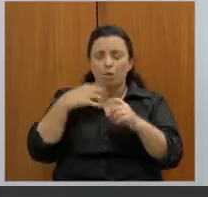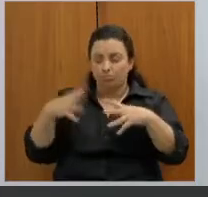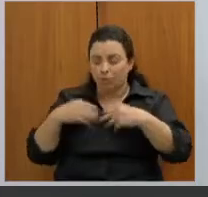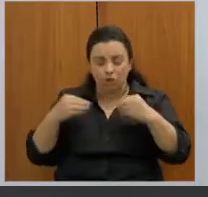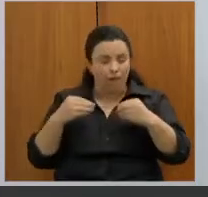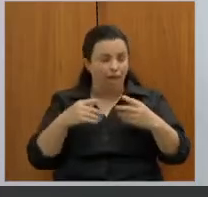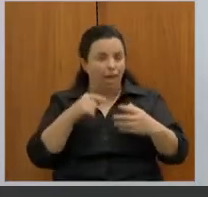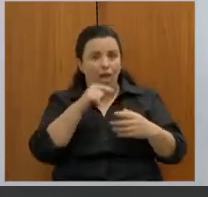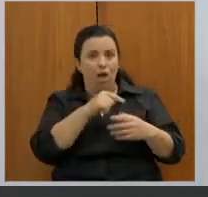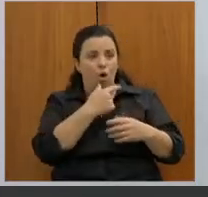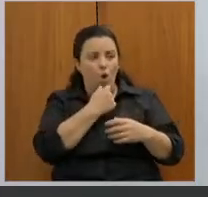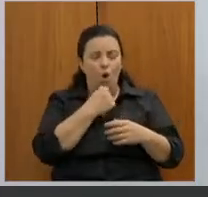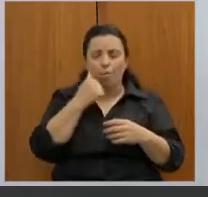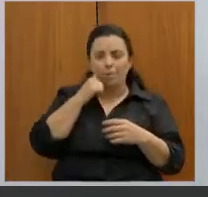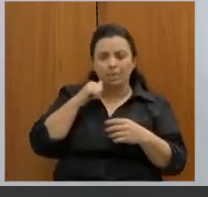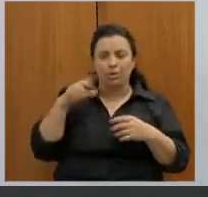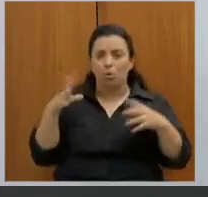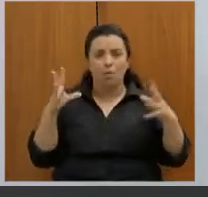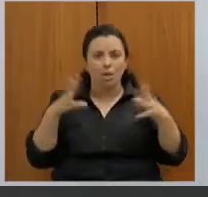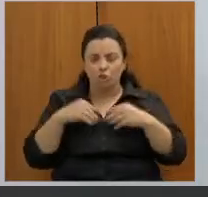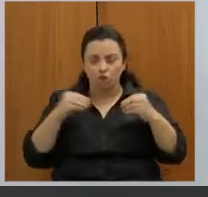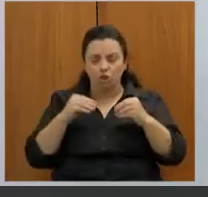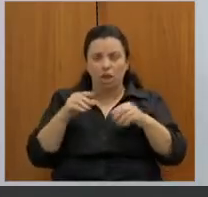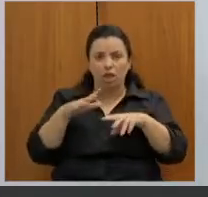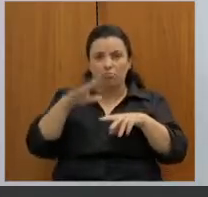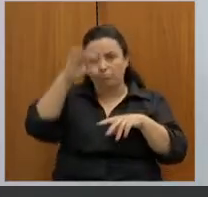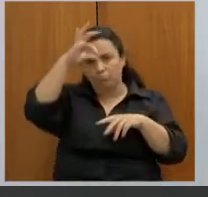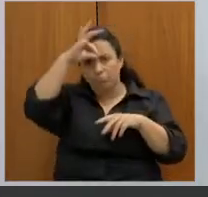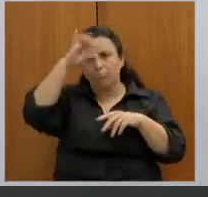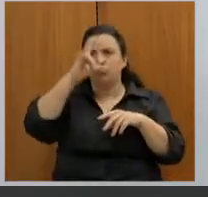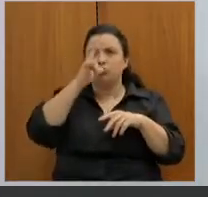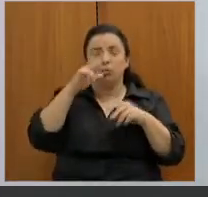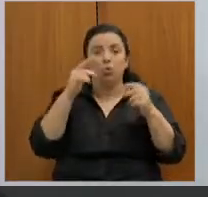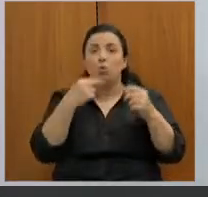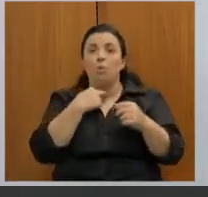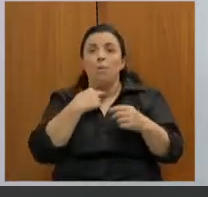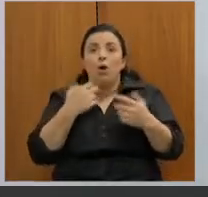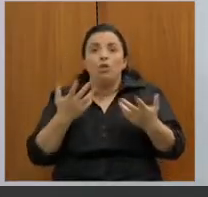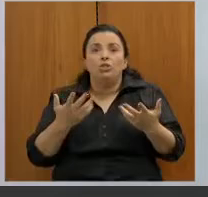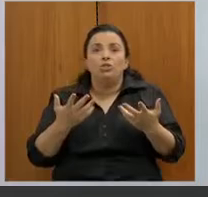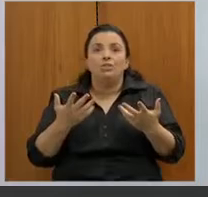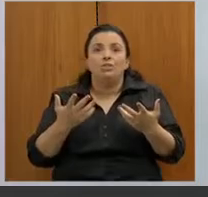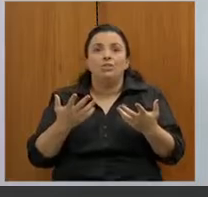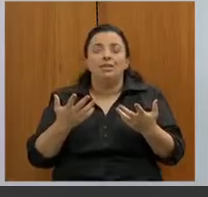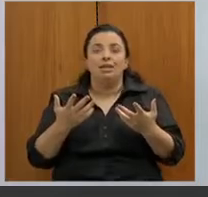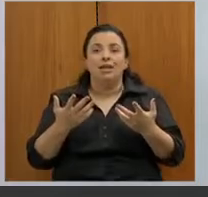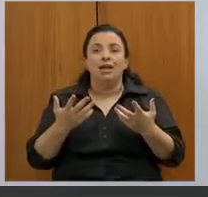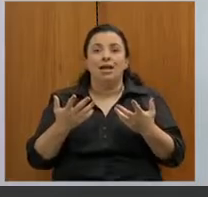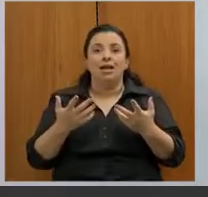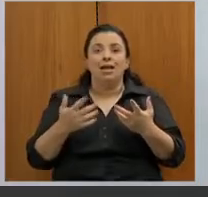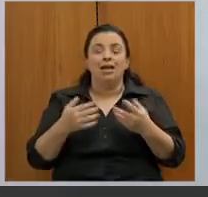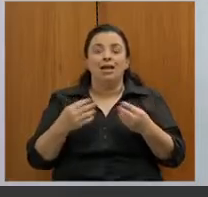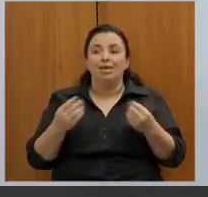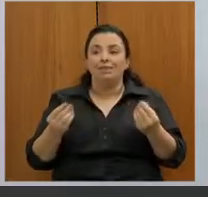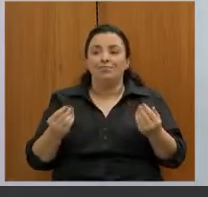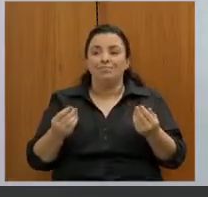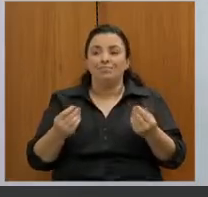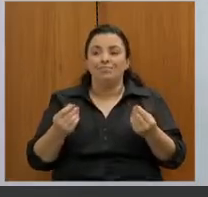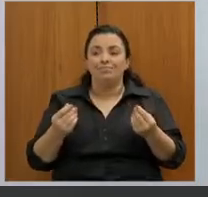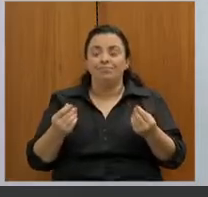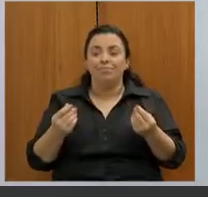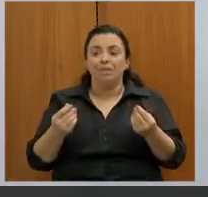vem poder ir né A Dominação não eu posso eu posso eu não